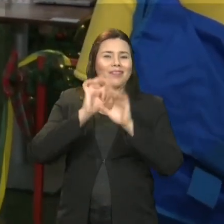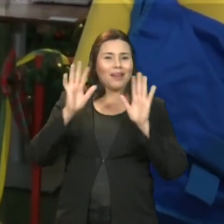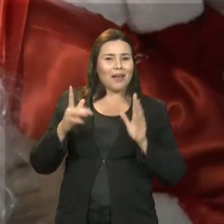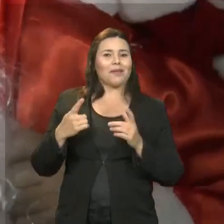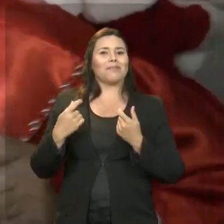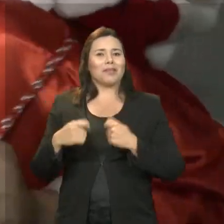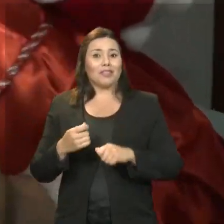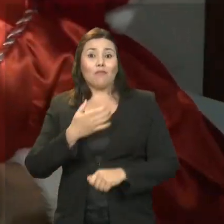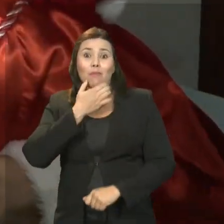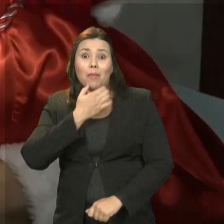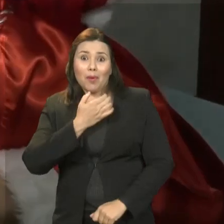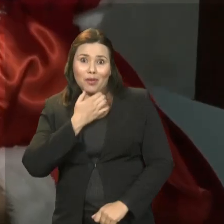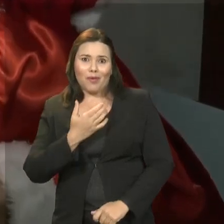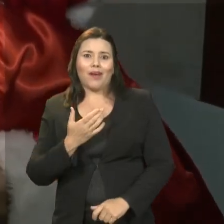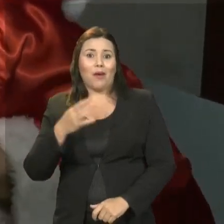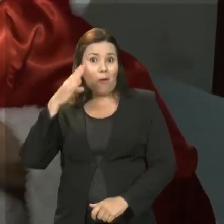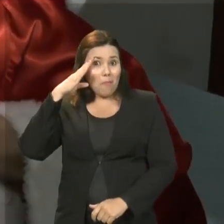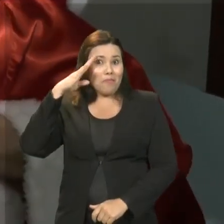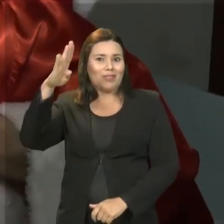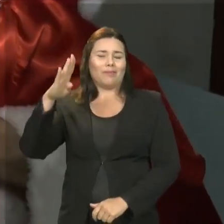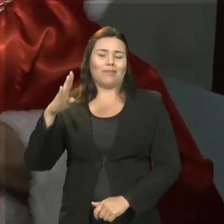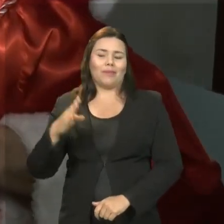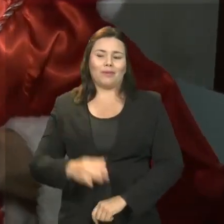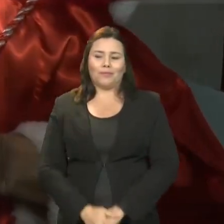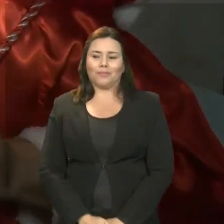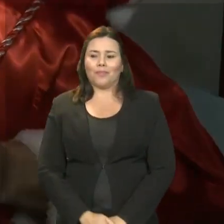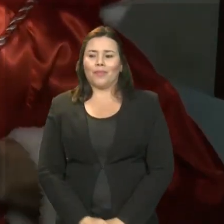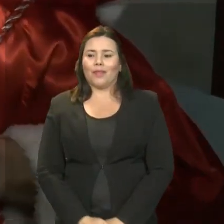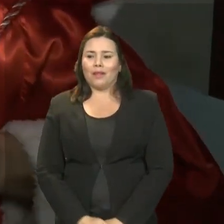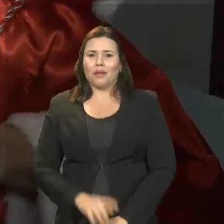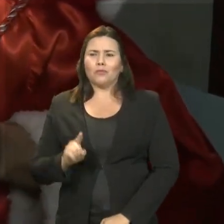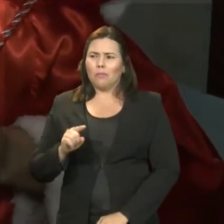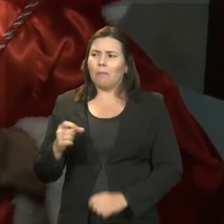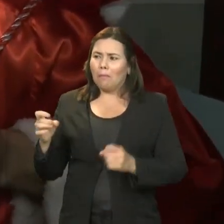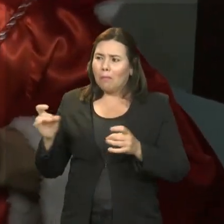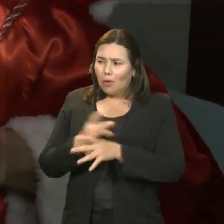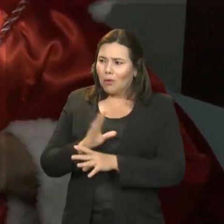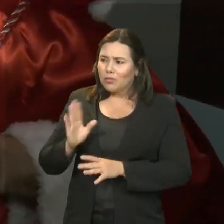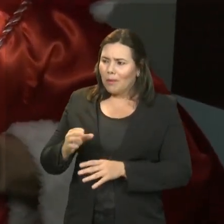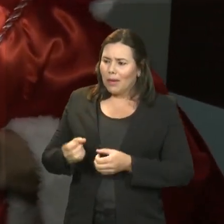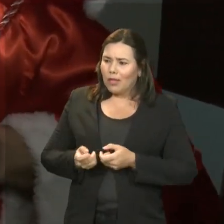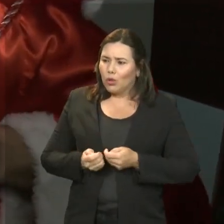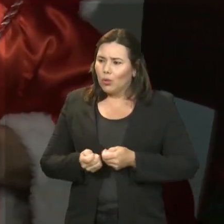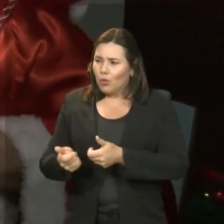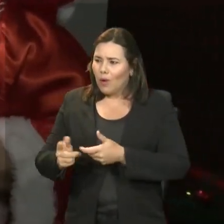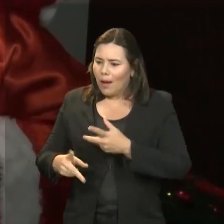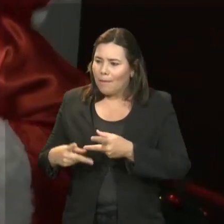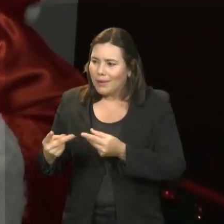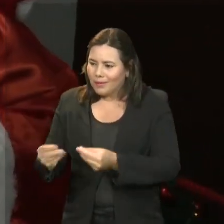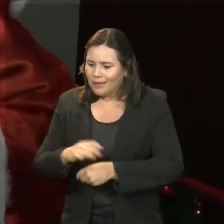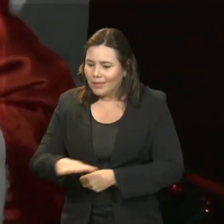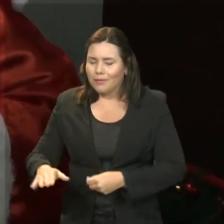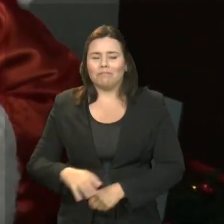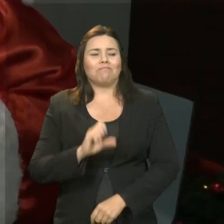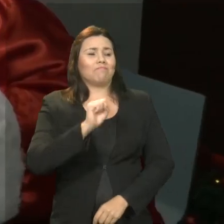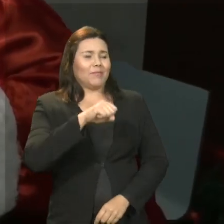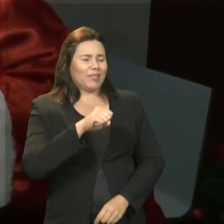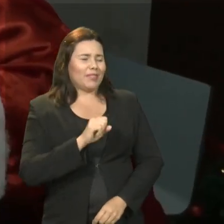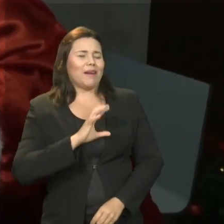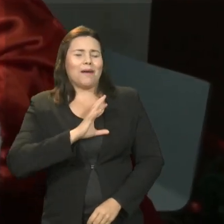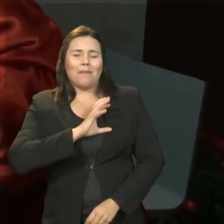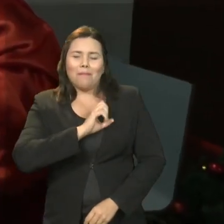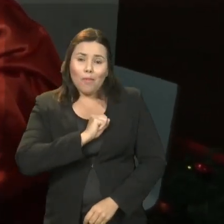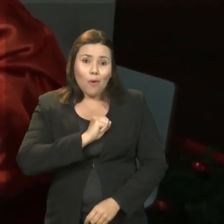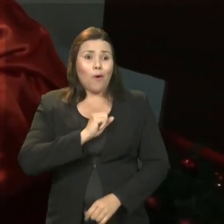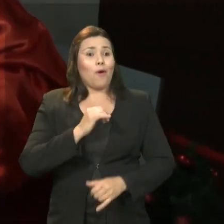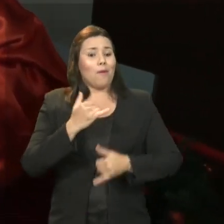campanha. O Papai Noel está preparado para distribuir tanto presente para a criançada? Sim. Além do presente, muito amor, muita alegria. E